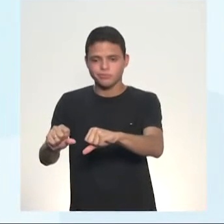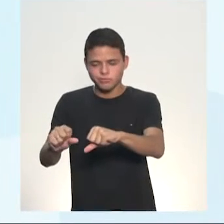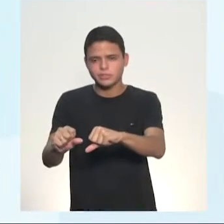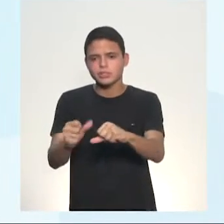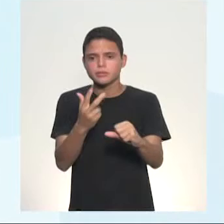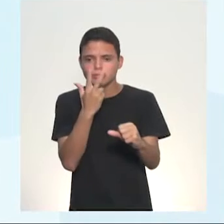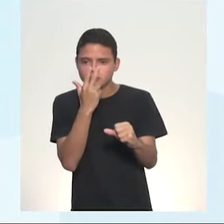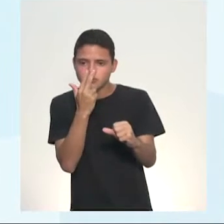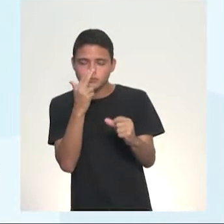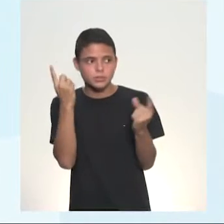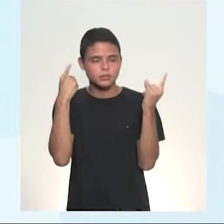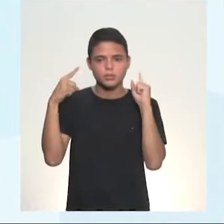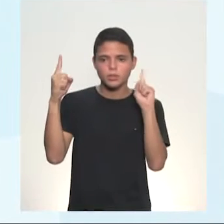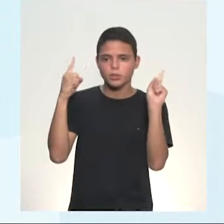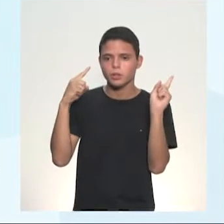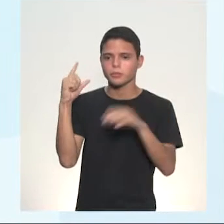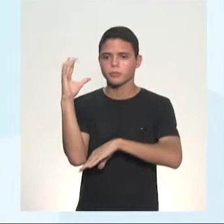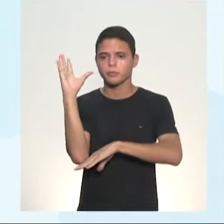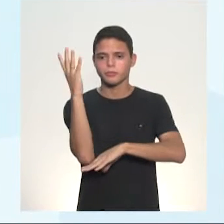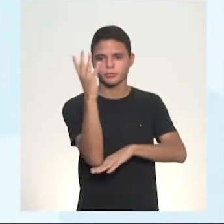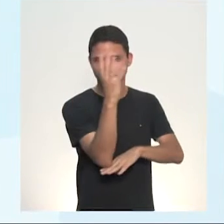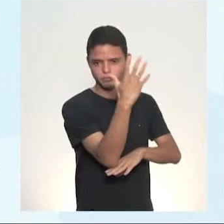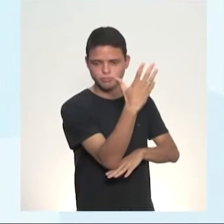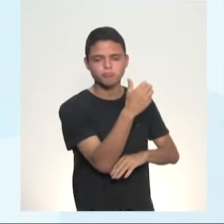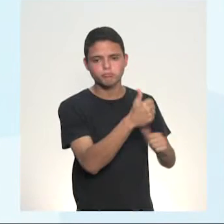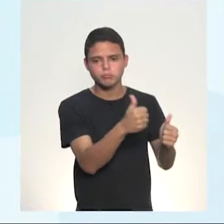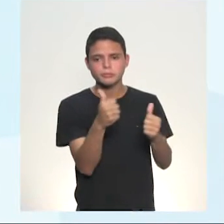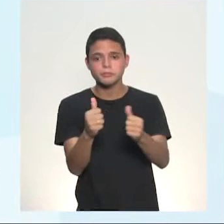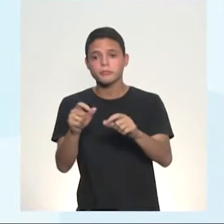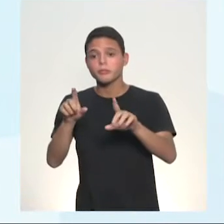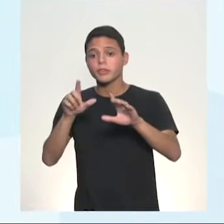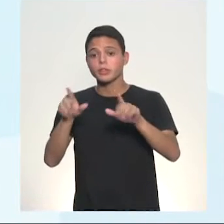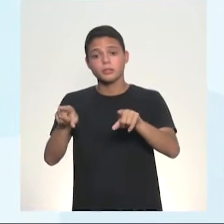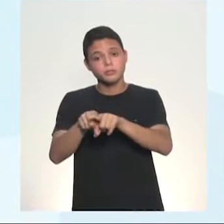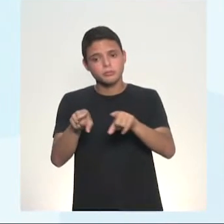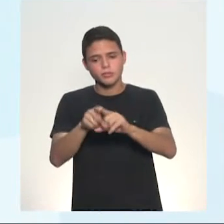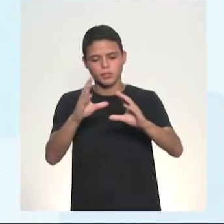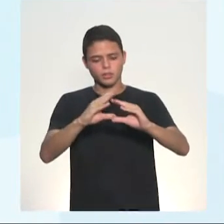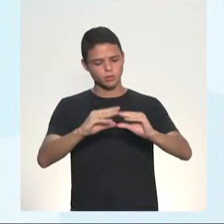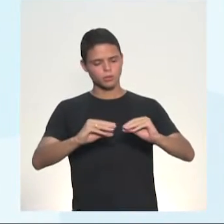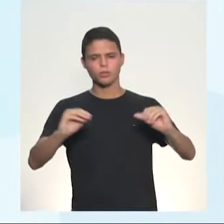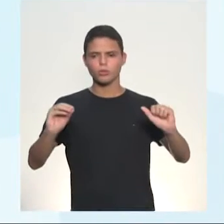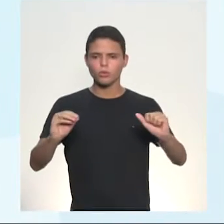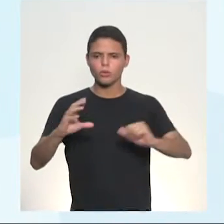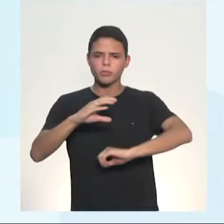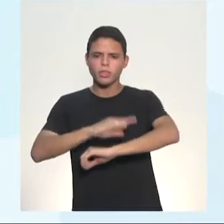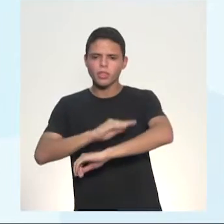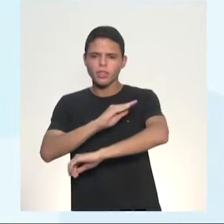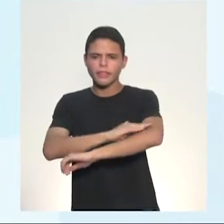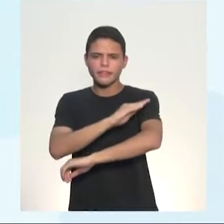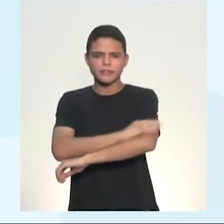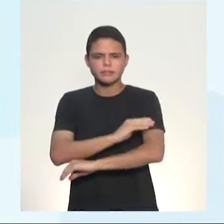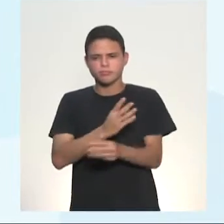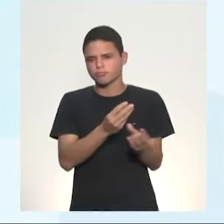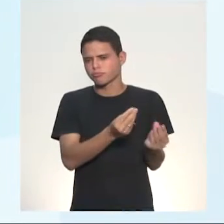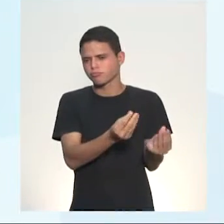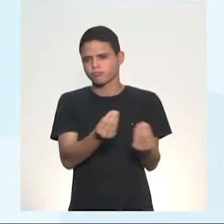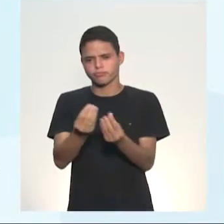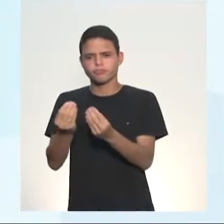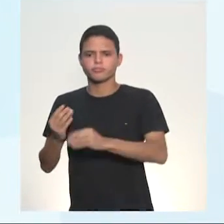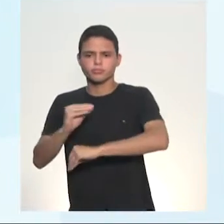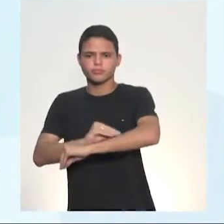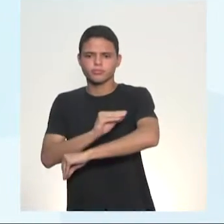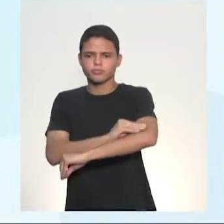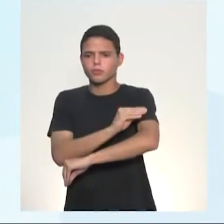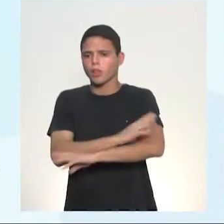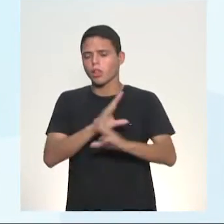aparentemente preservado, o desaparecimento de espécies de anfíbios nos diz que existe um problema. Professor Joel, então quer dizer que se a gente pode levar essa